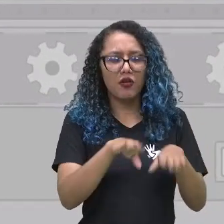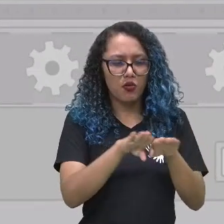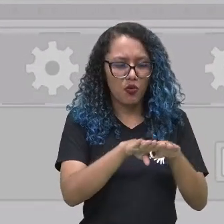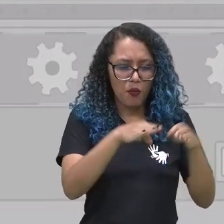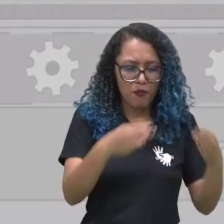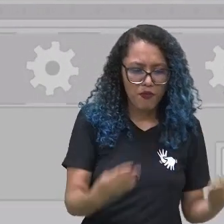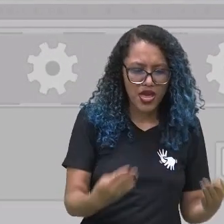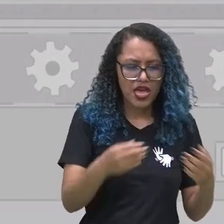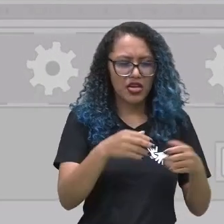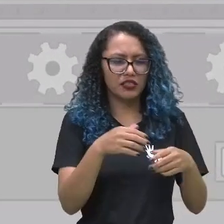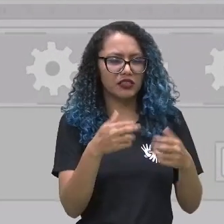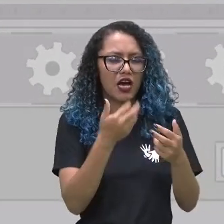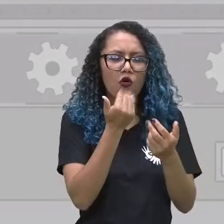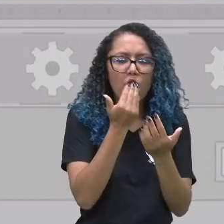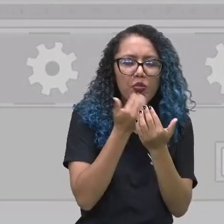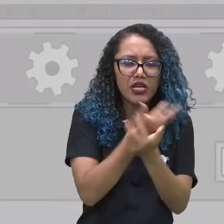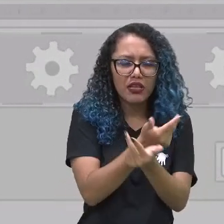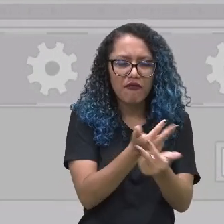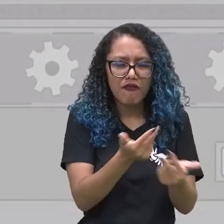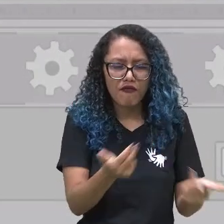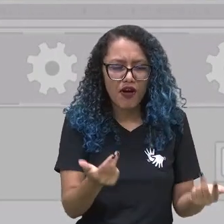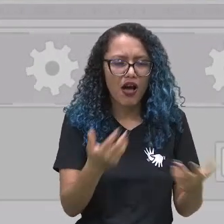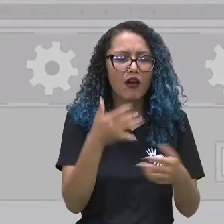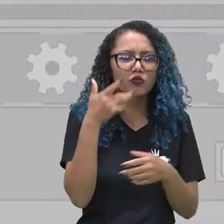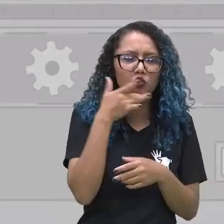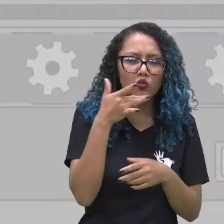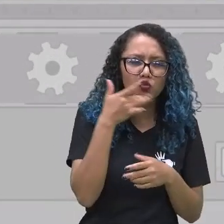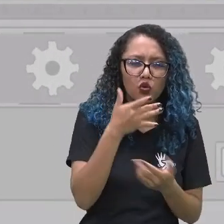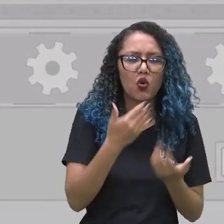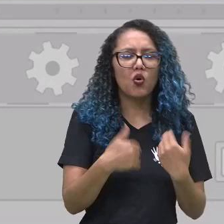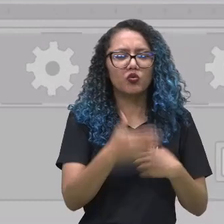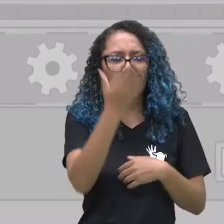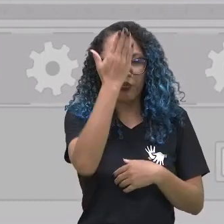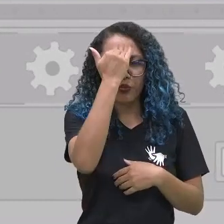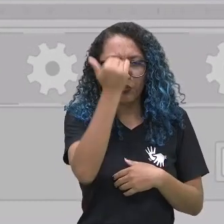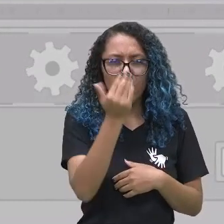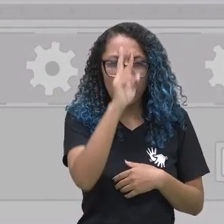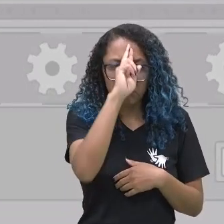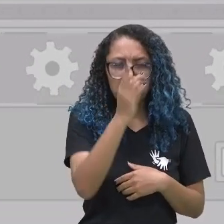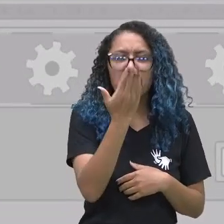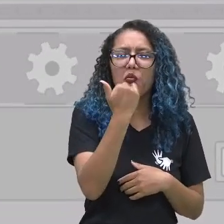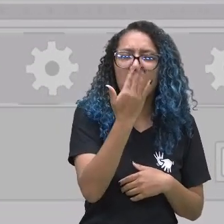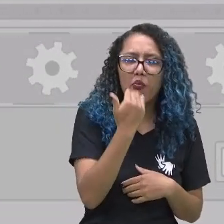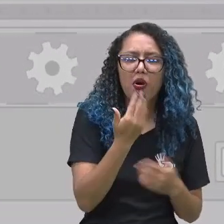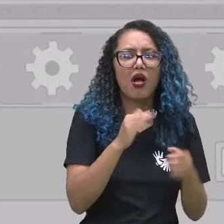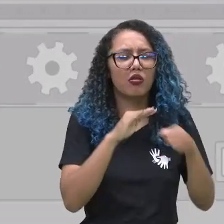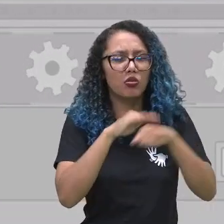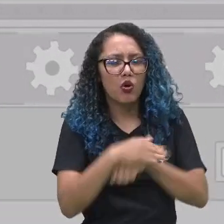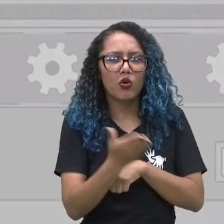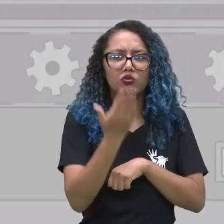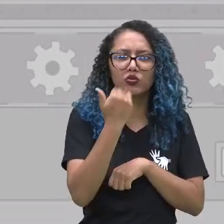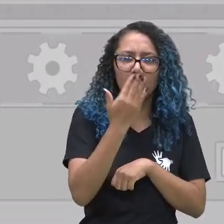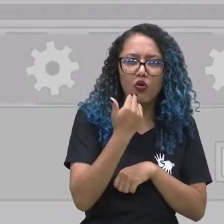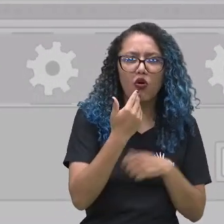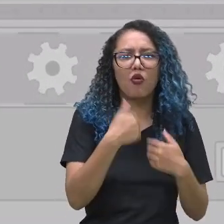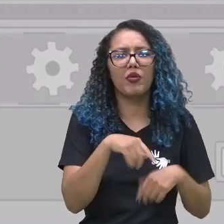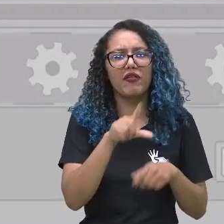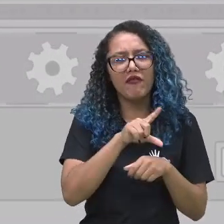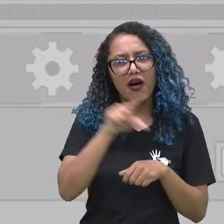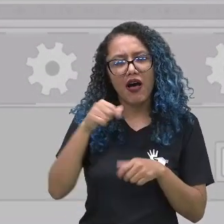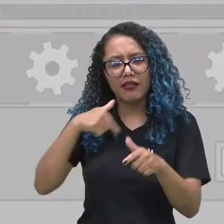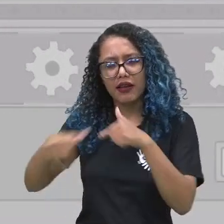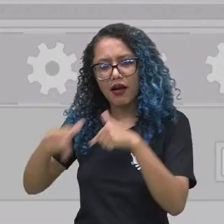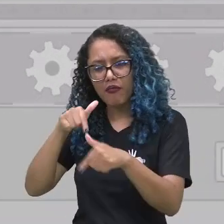que toma café da manhã, né? Que almoça, que janta, e que o pai sai para trabalhar, e que no final de semana eles